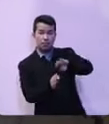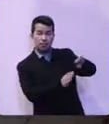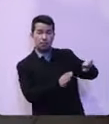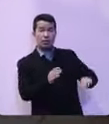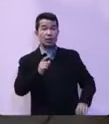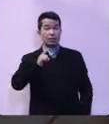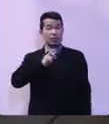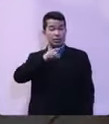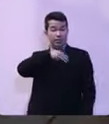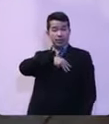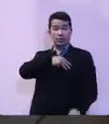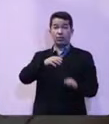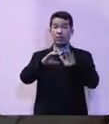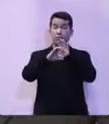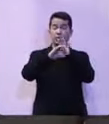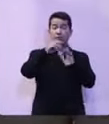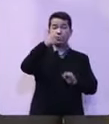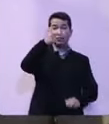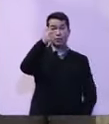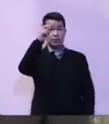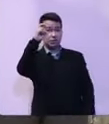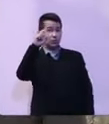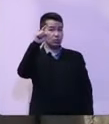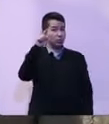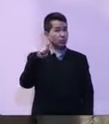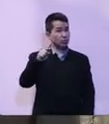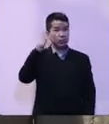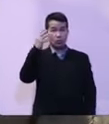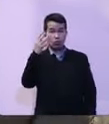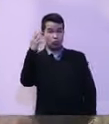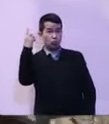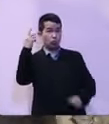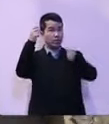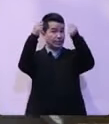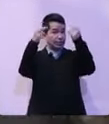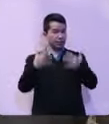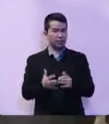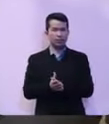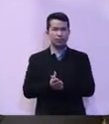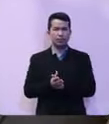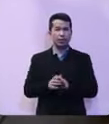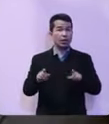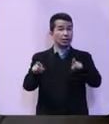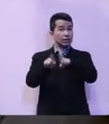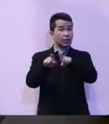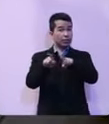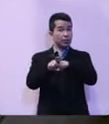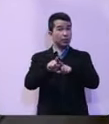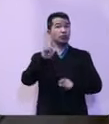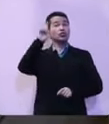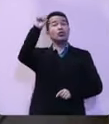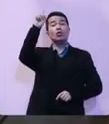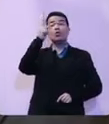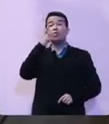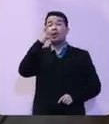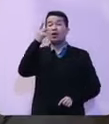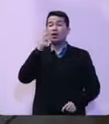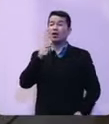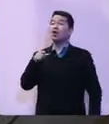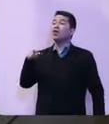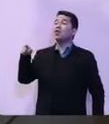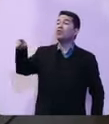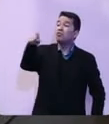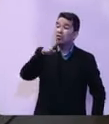assim: depois ele dirá aos que estiverem à sua esquerda: afastem-se de mim, vocês que estão debaixo